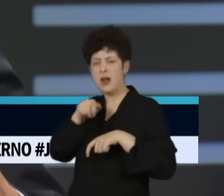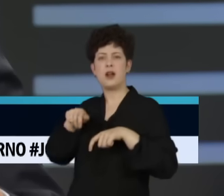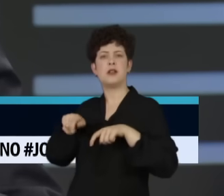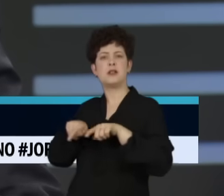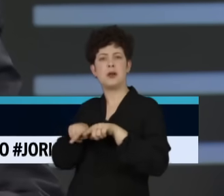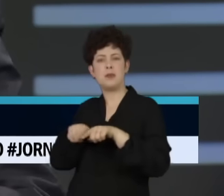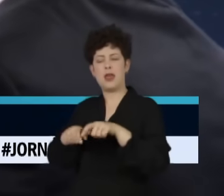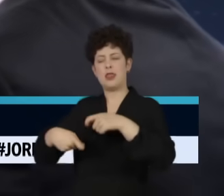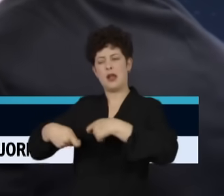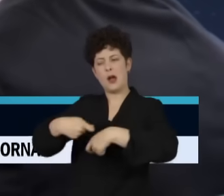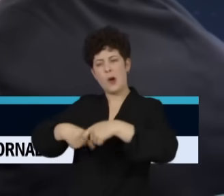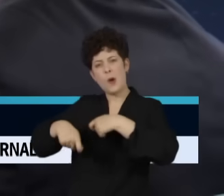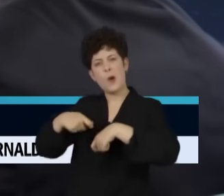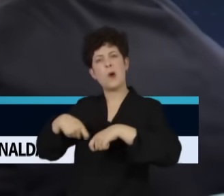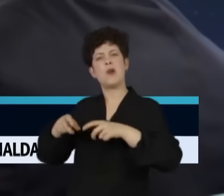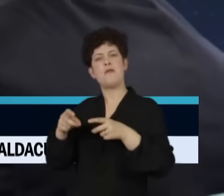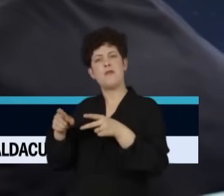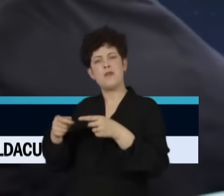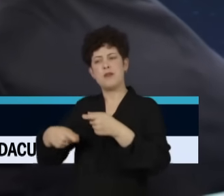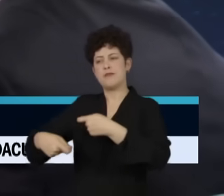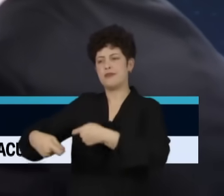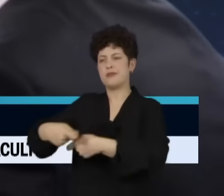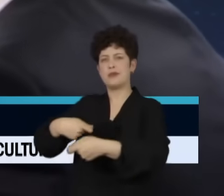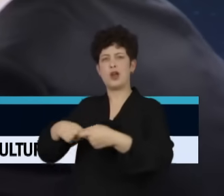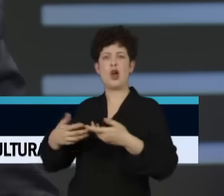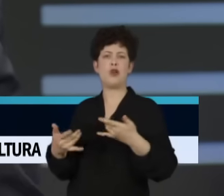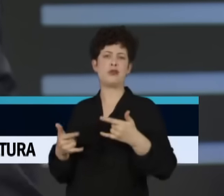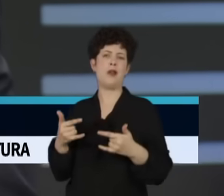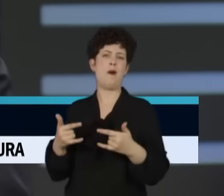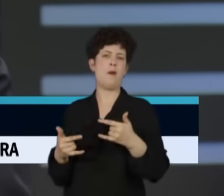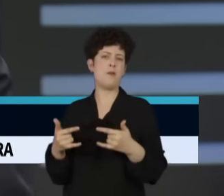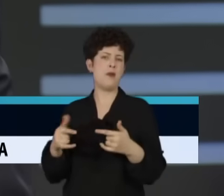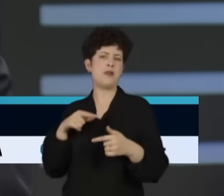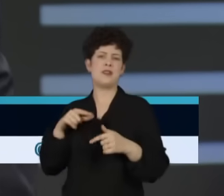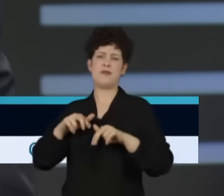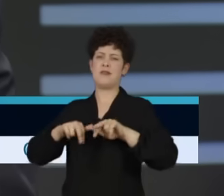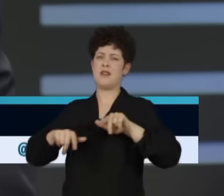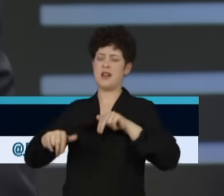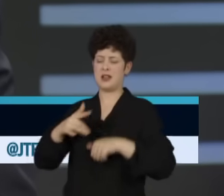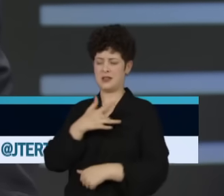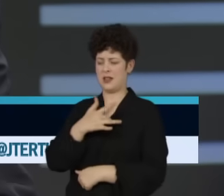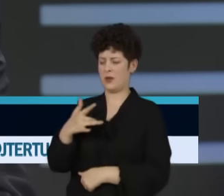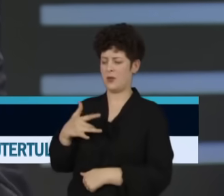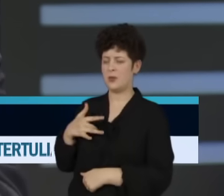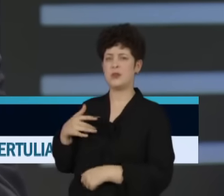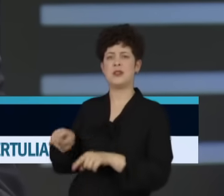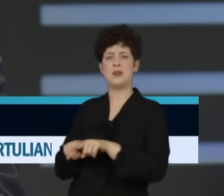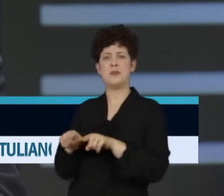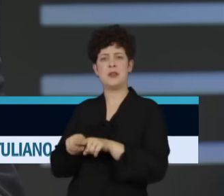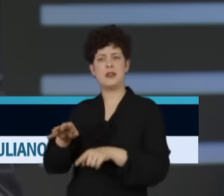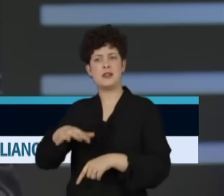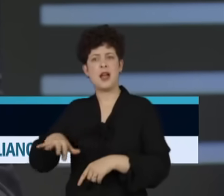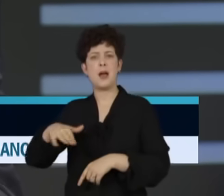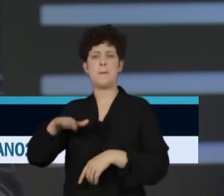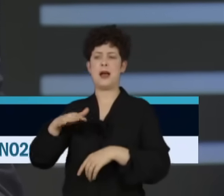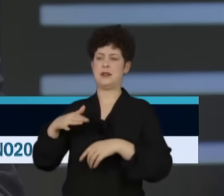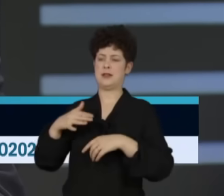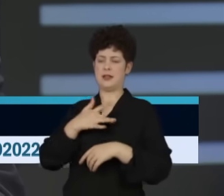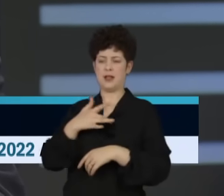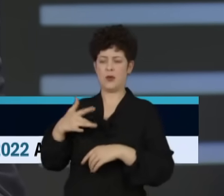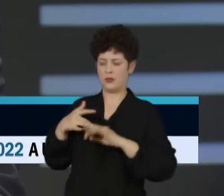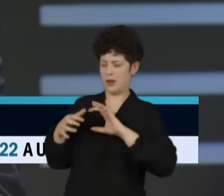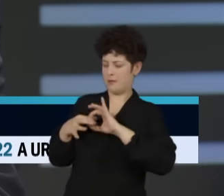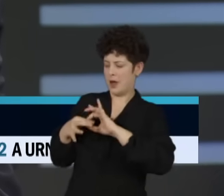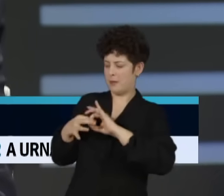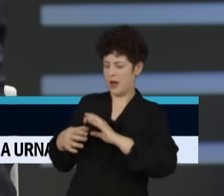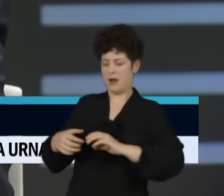agrobusiness, de todo aqui é tudo hoje é tudo robô e ainda mais a questão de saúde, né? Quanto mais nós temos equipamentos que vinculam